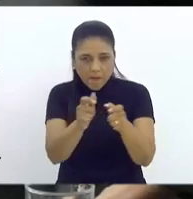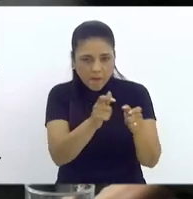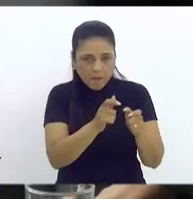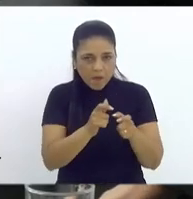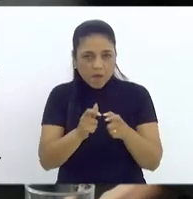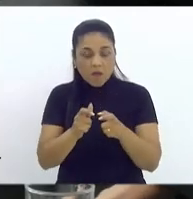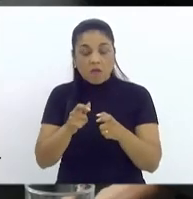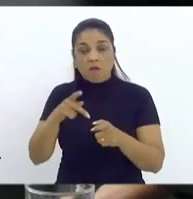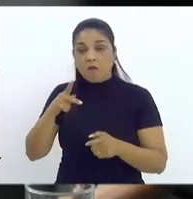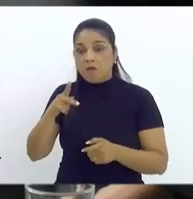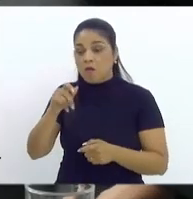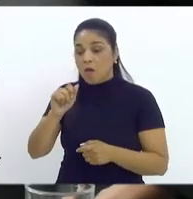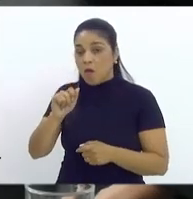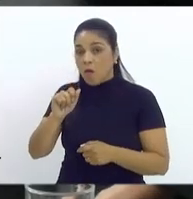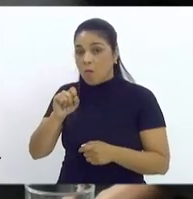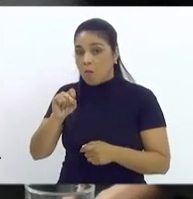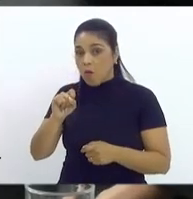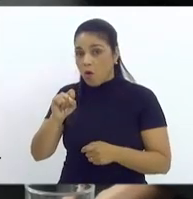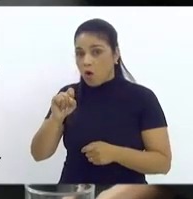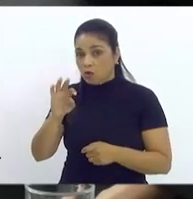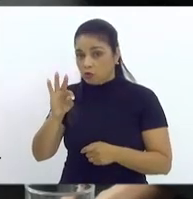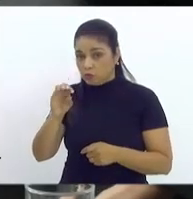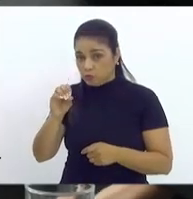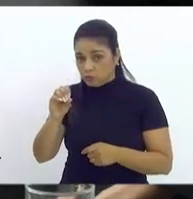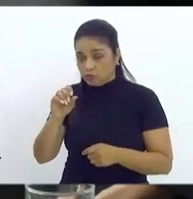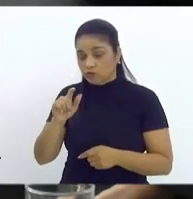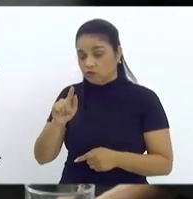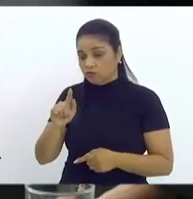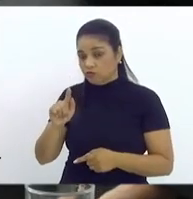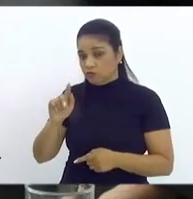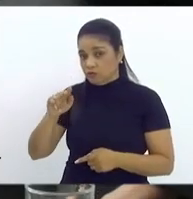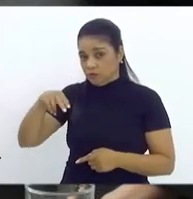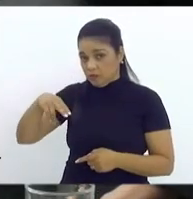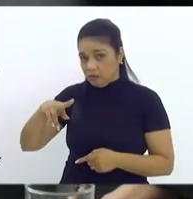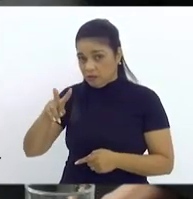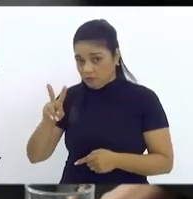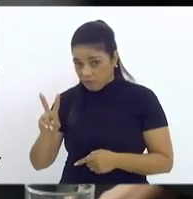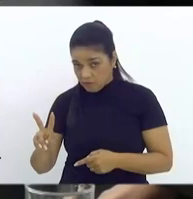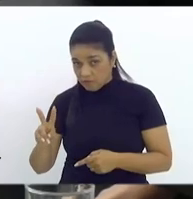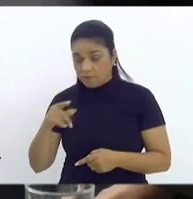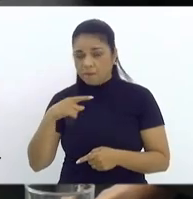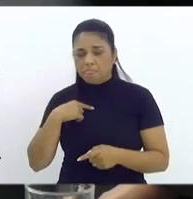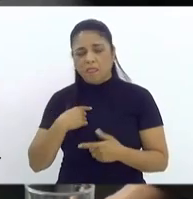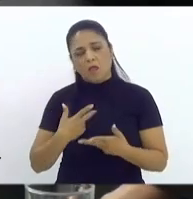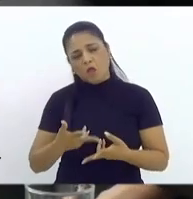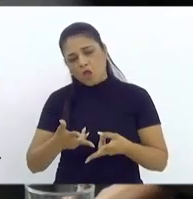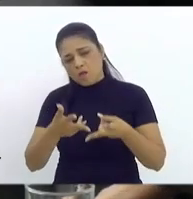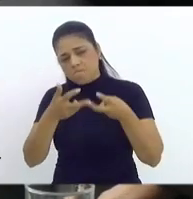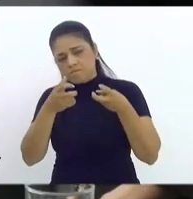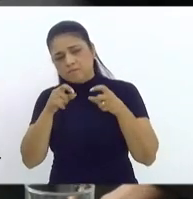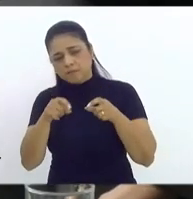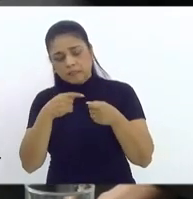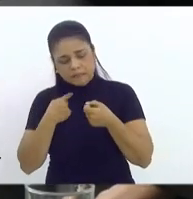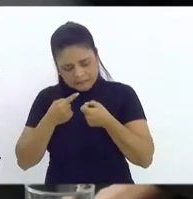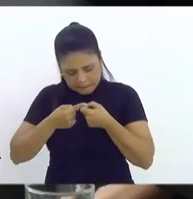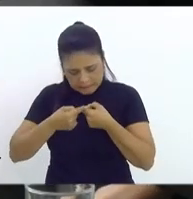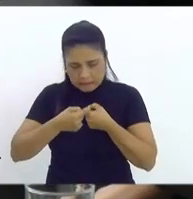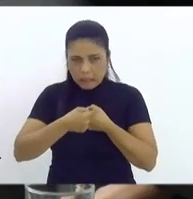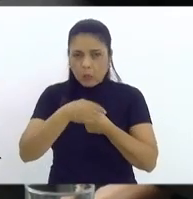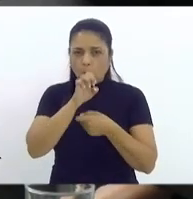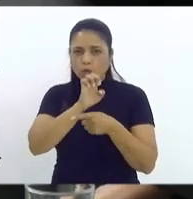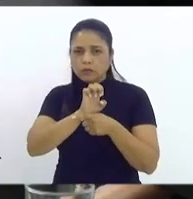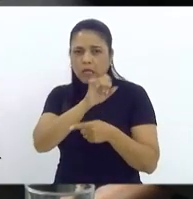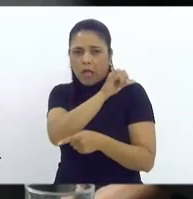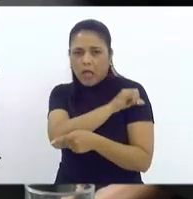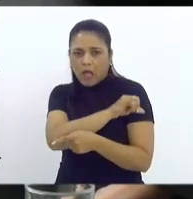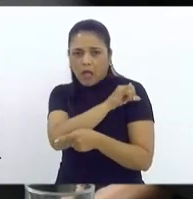para postos com GNV. E observei também que o interior do estado ela tem